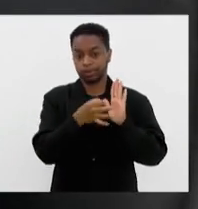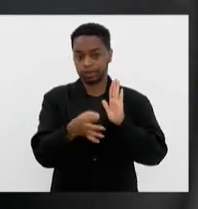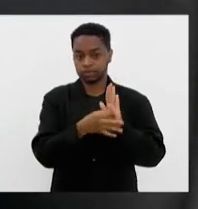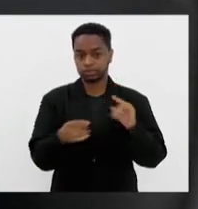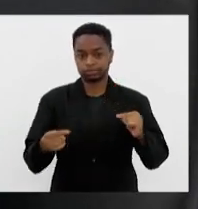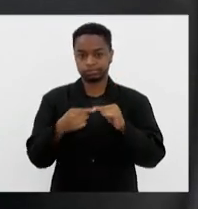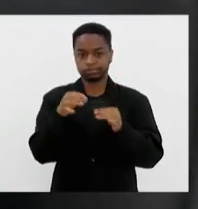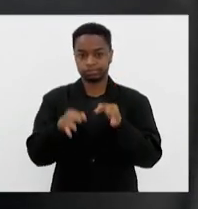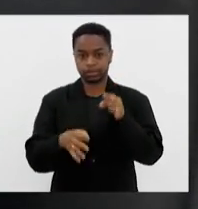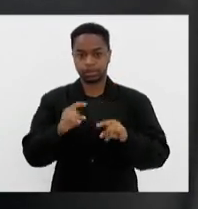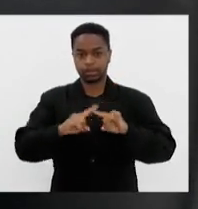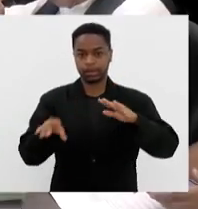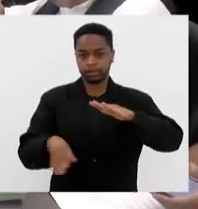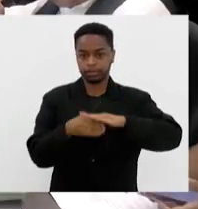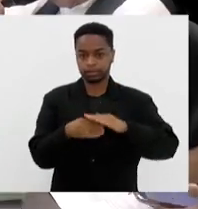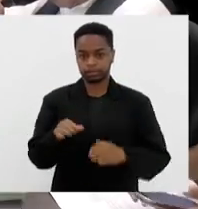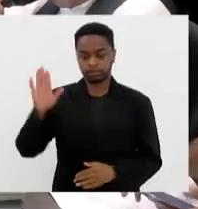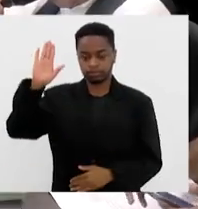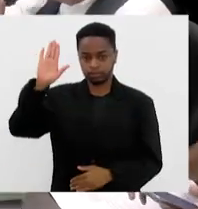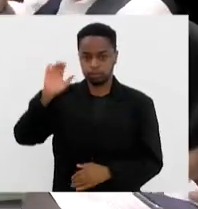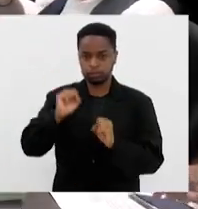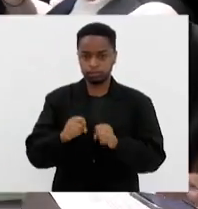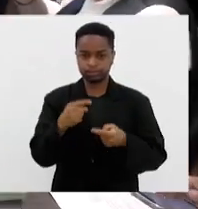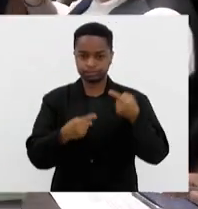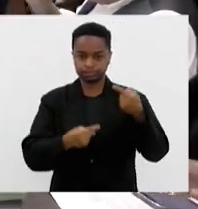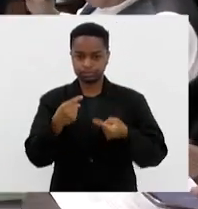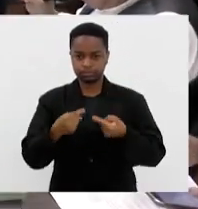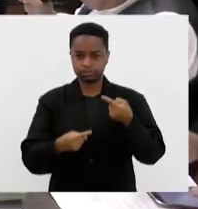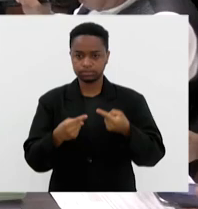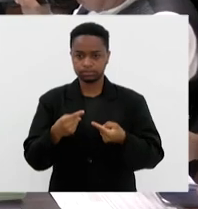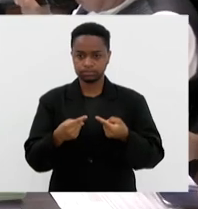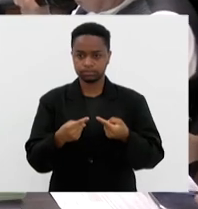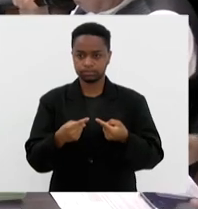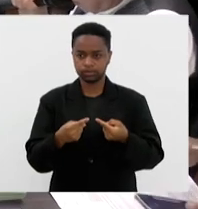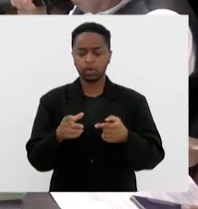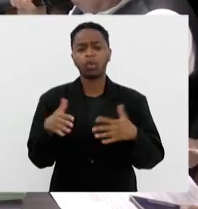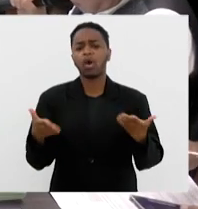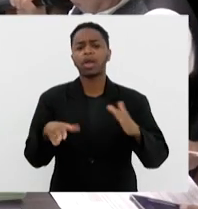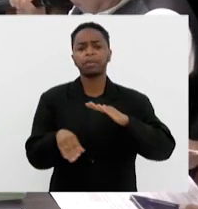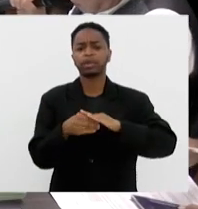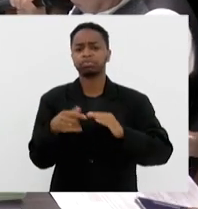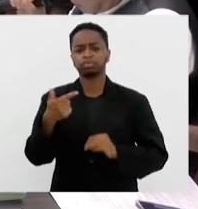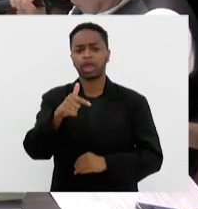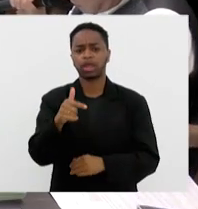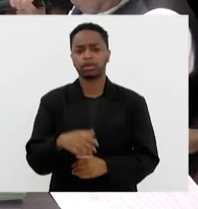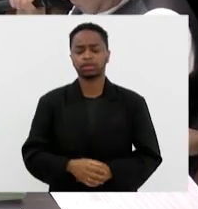emendas. Qual é a presidente. Emenda? Em discussão. Não, qual é a emenda que não está aqui?